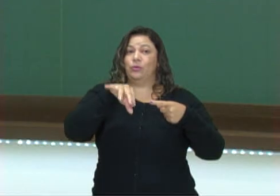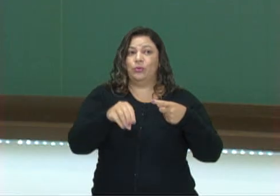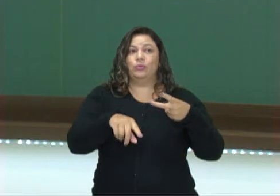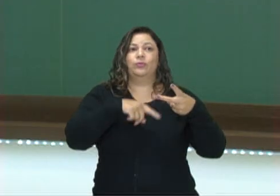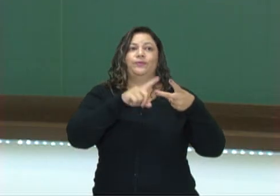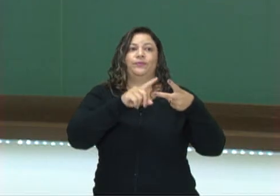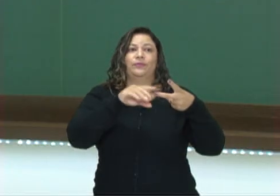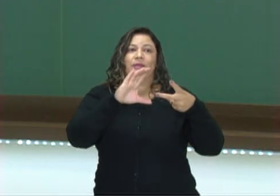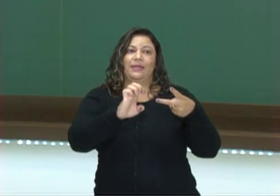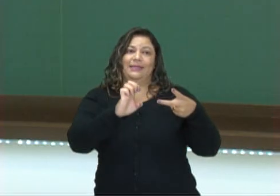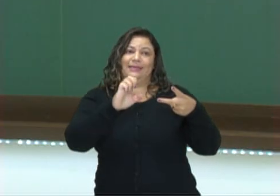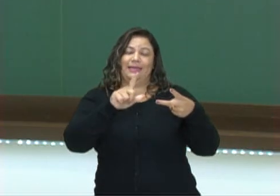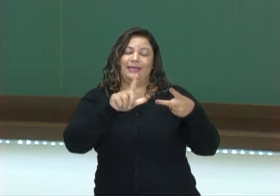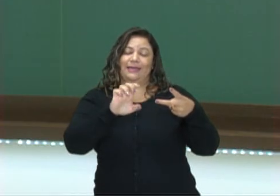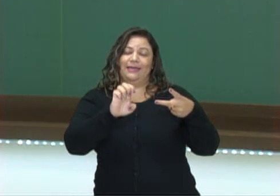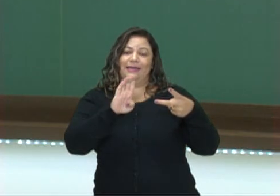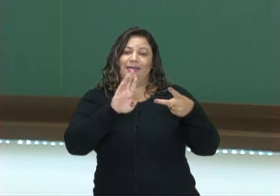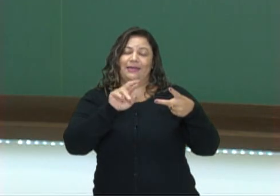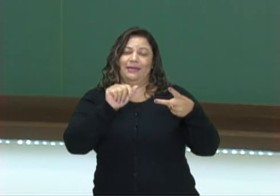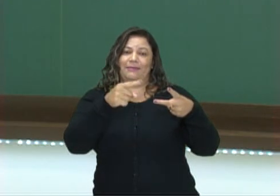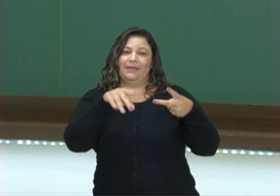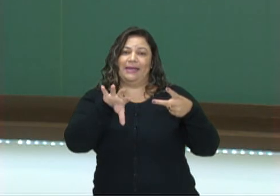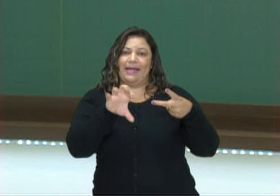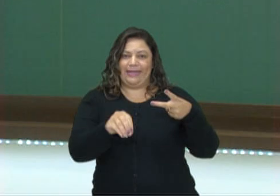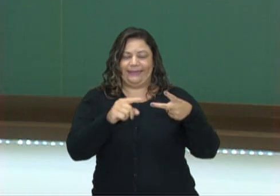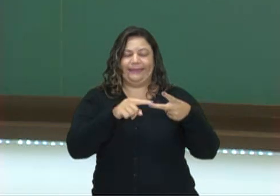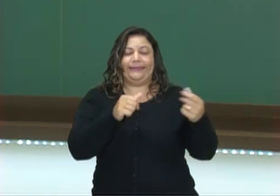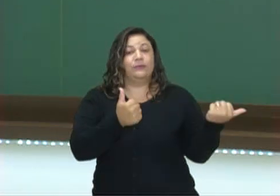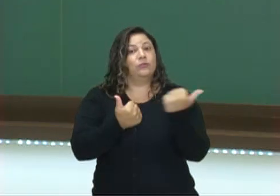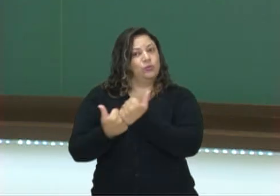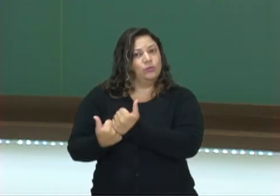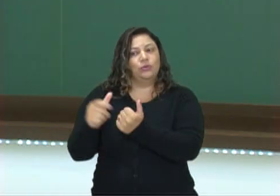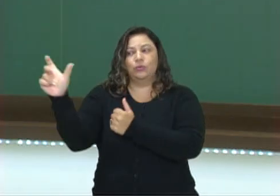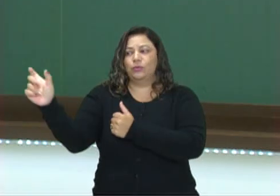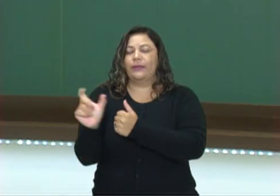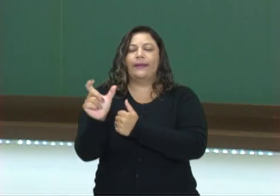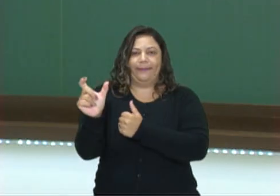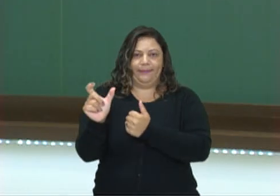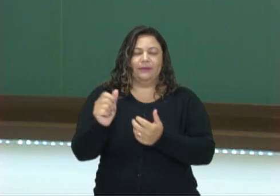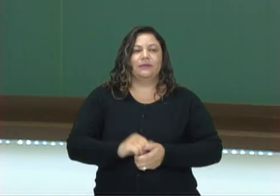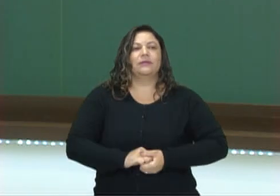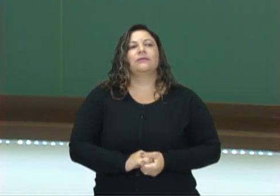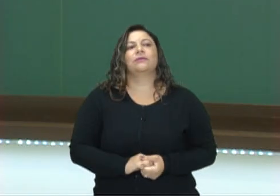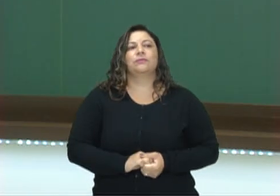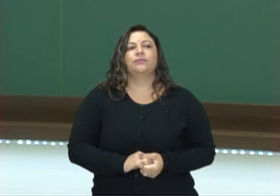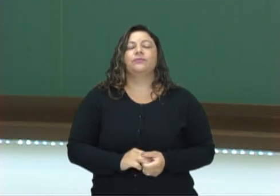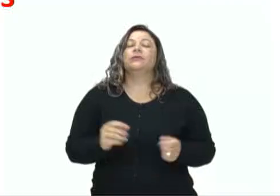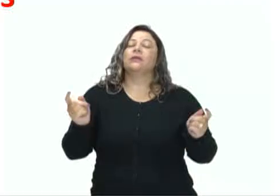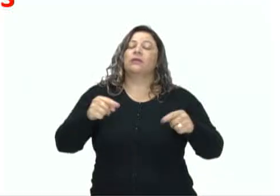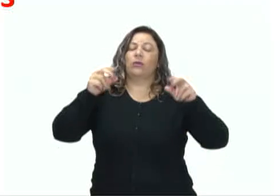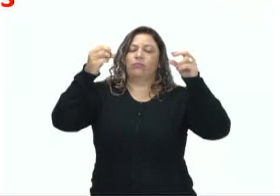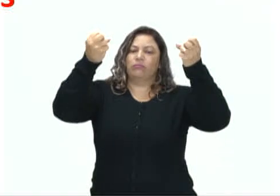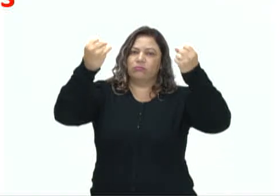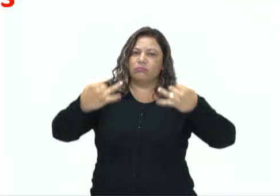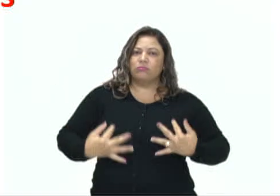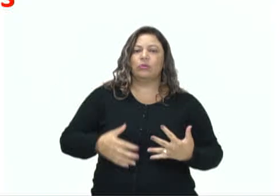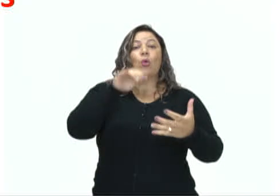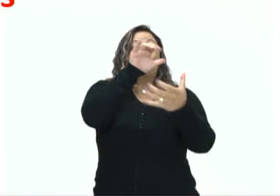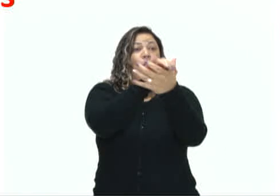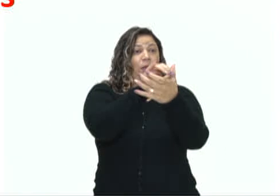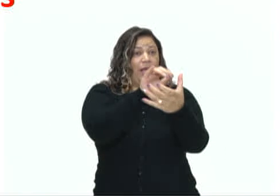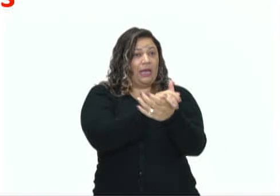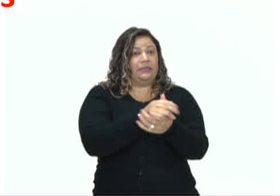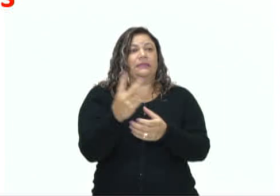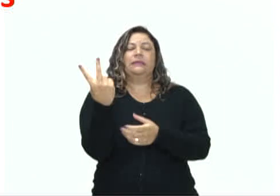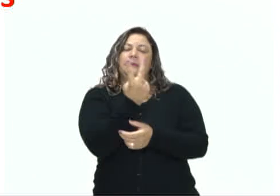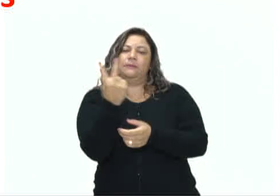temos nesses enunciados, nessas orações, na sequência, né? No matrimônio, o casal que é surdo teve uma surpresa. O padre